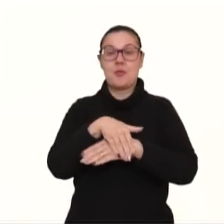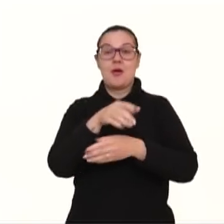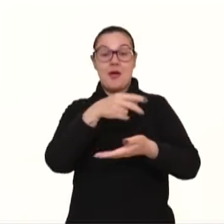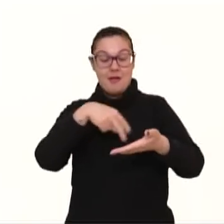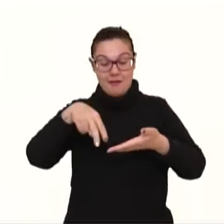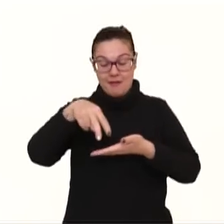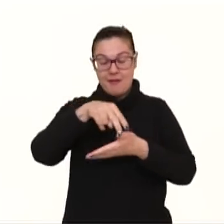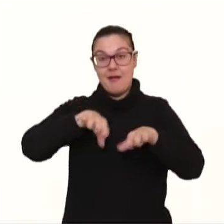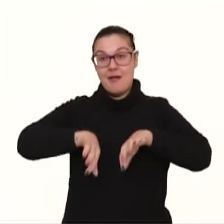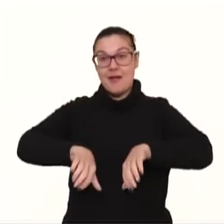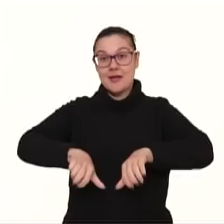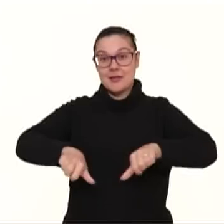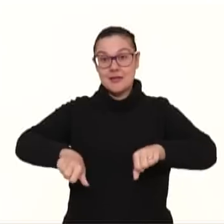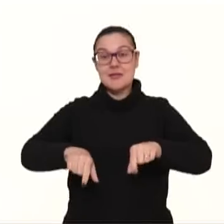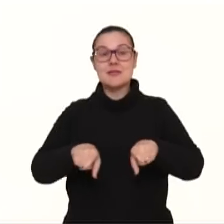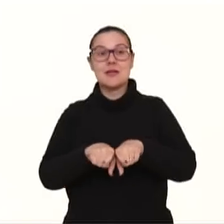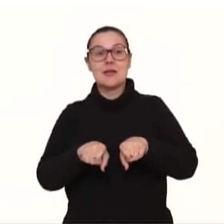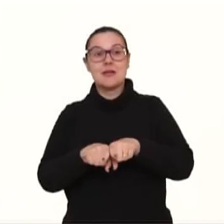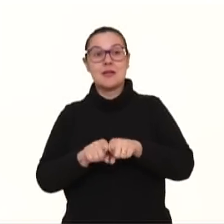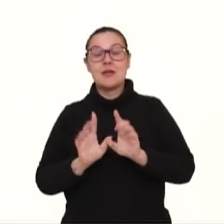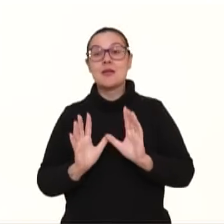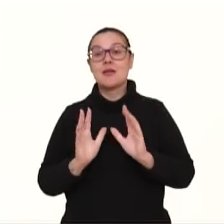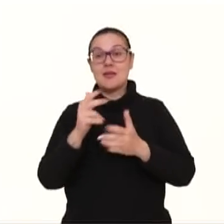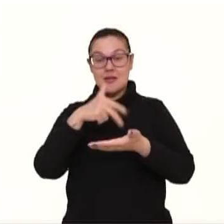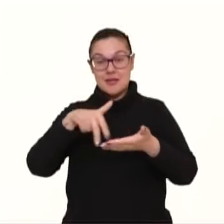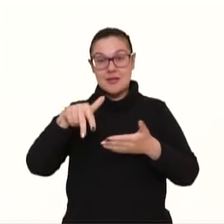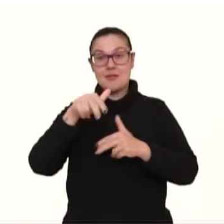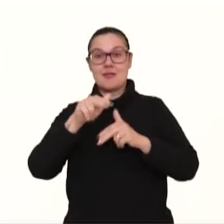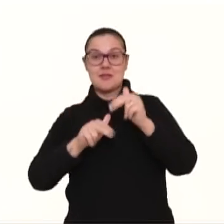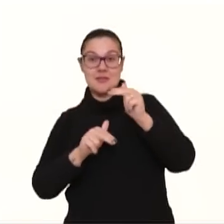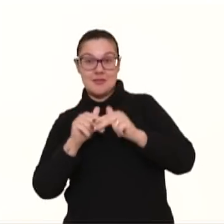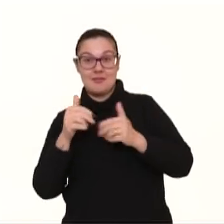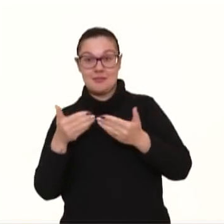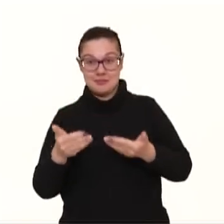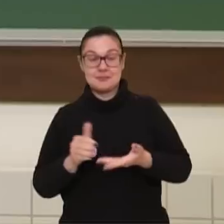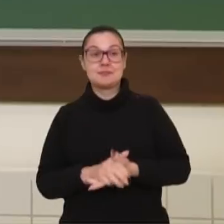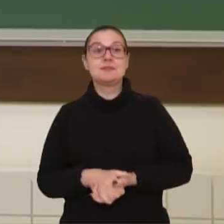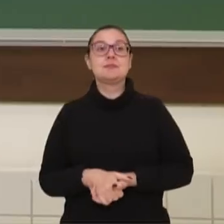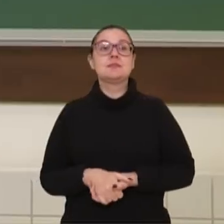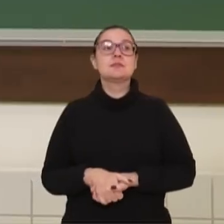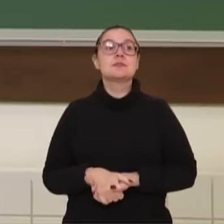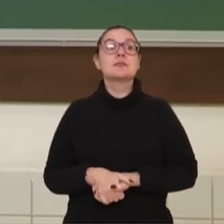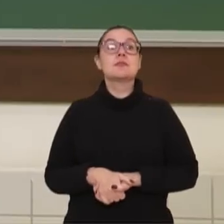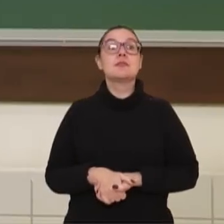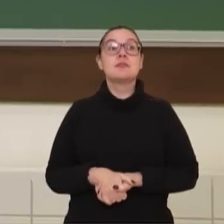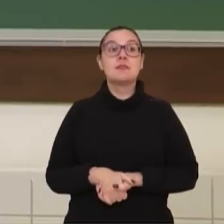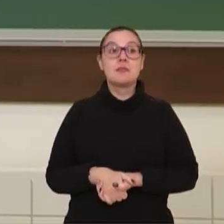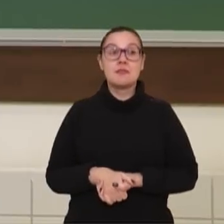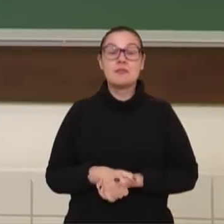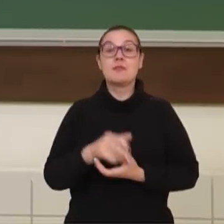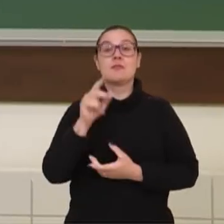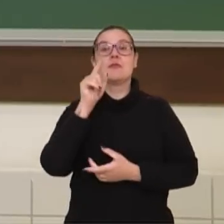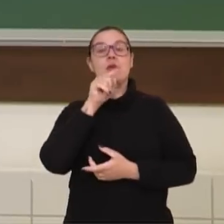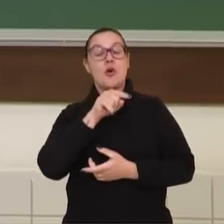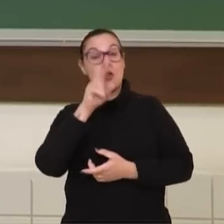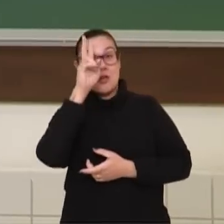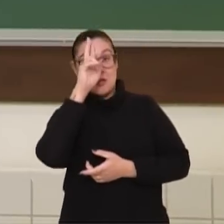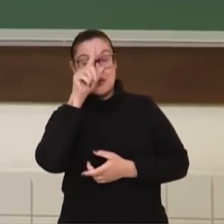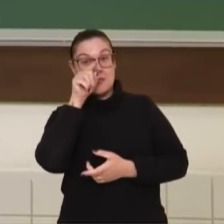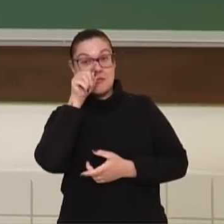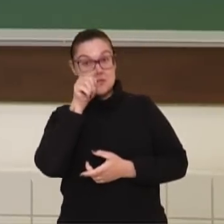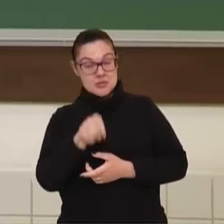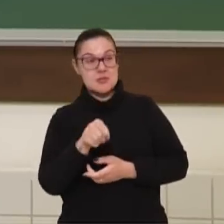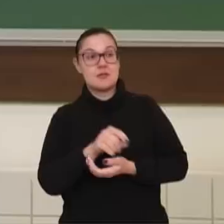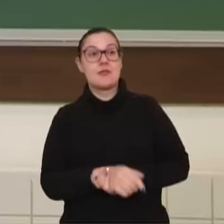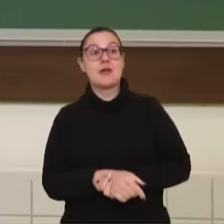ciranda e a dança da quadrilha, tá bom? Queria lembrar vocês para